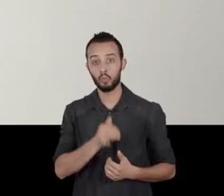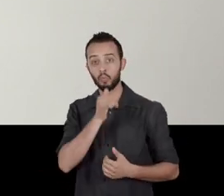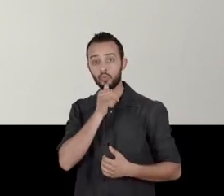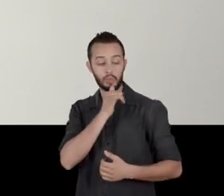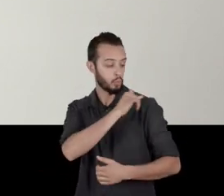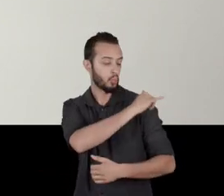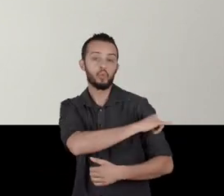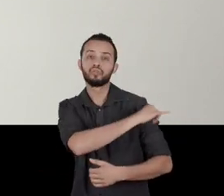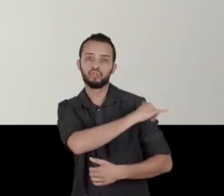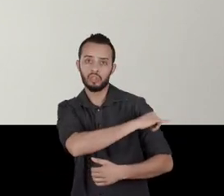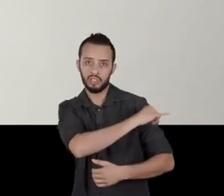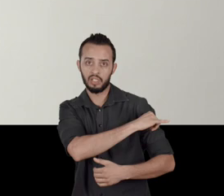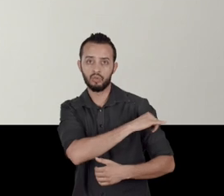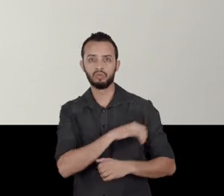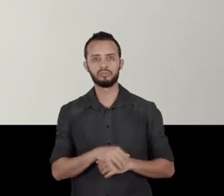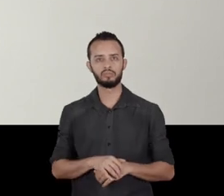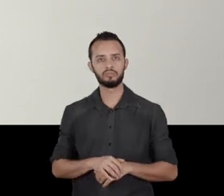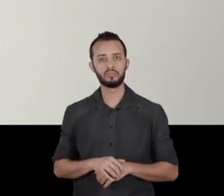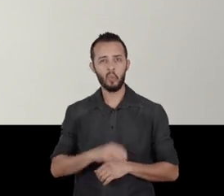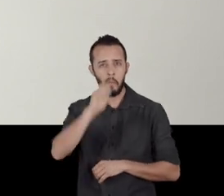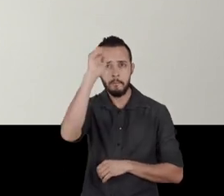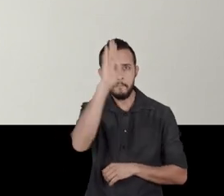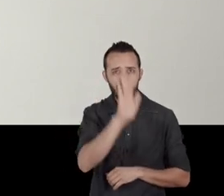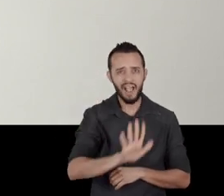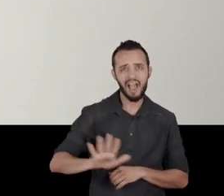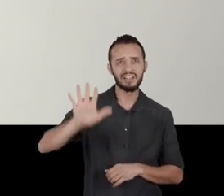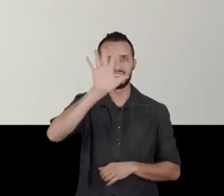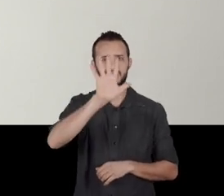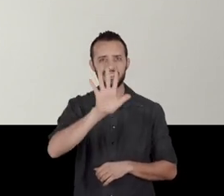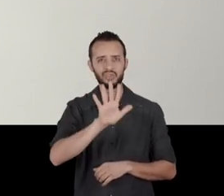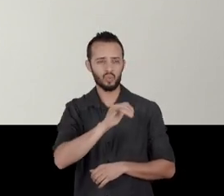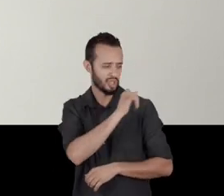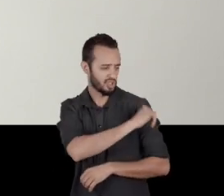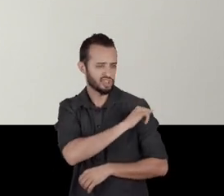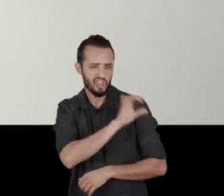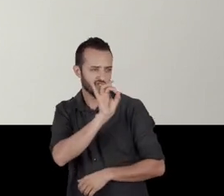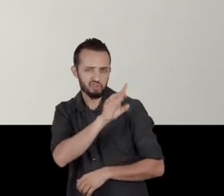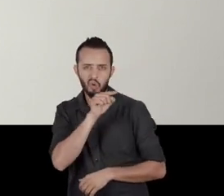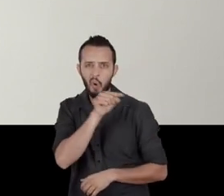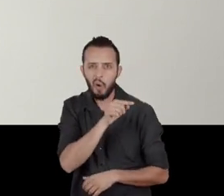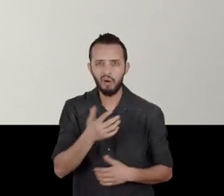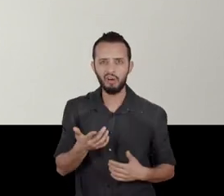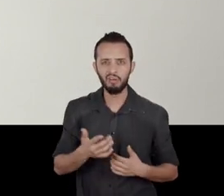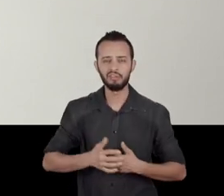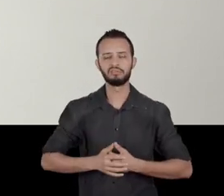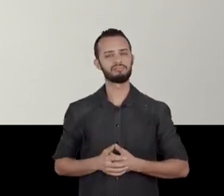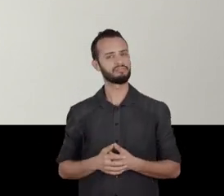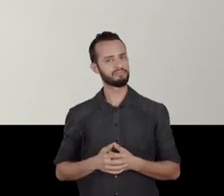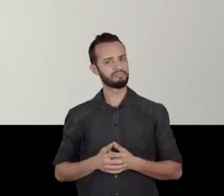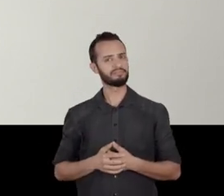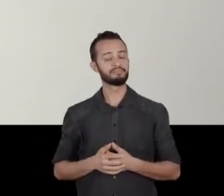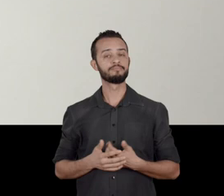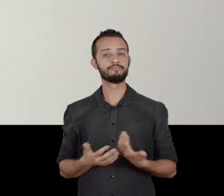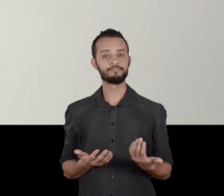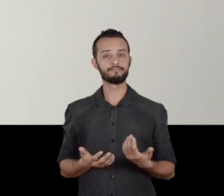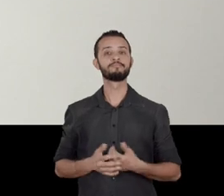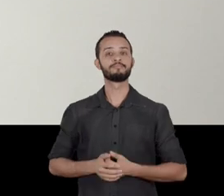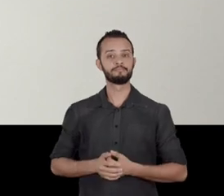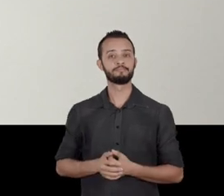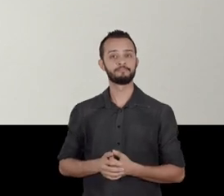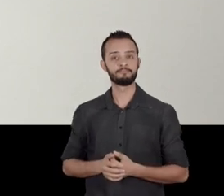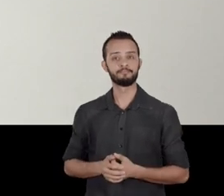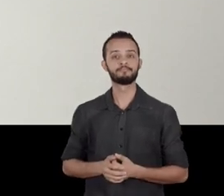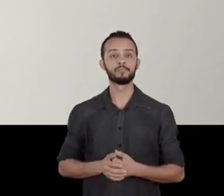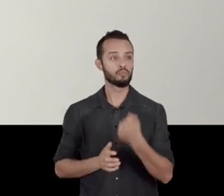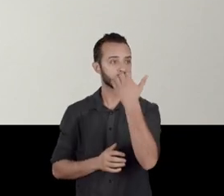Janeiro, sendo que o país não é só a paisagem do Rio de Janeiro, em termos de representação dessa